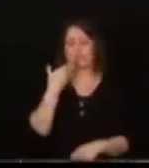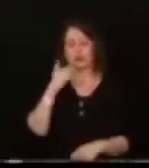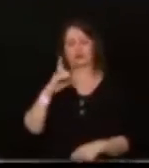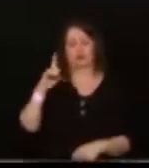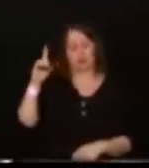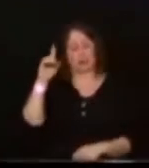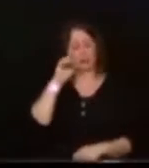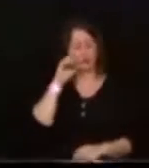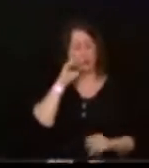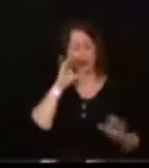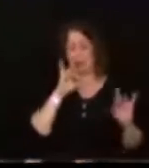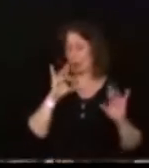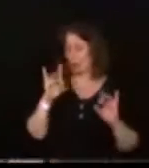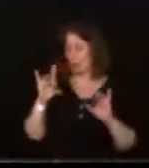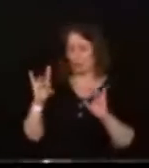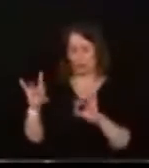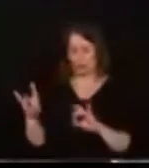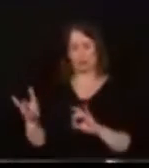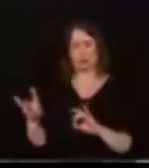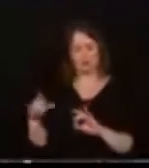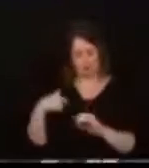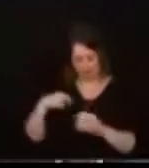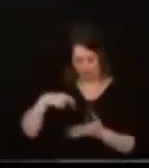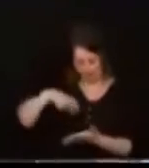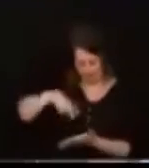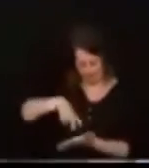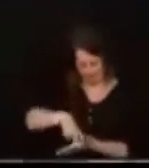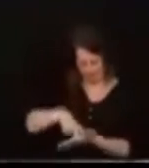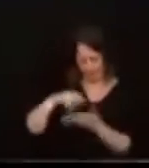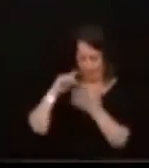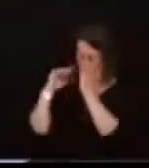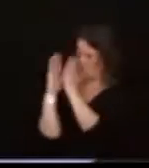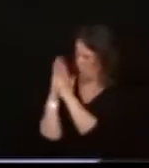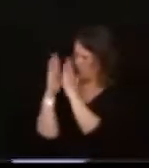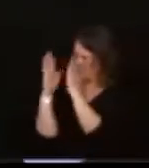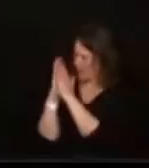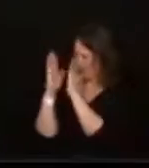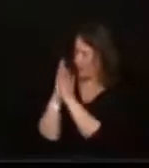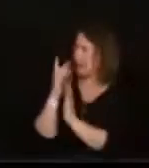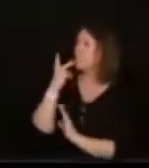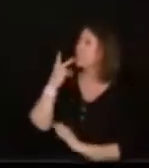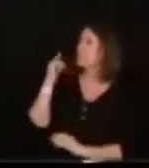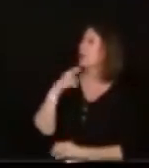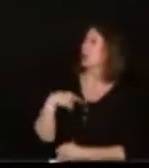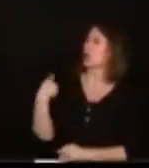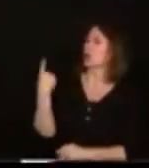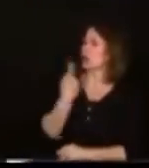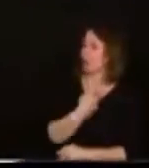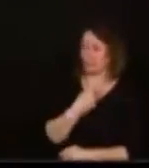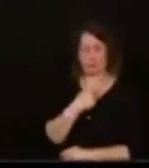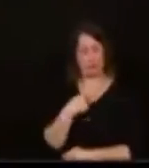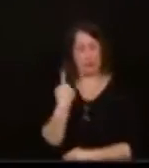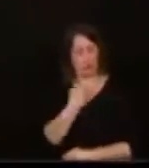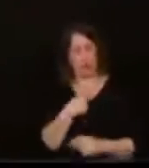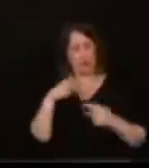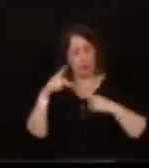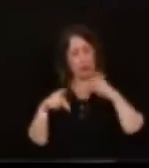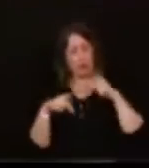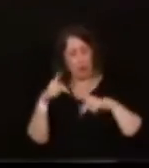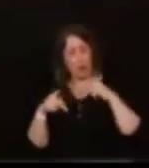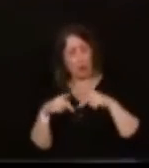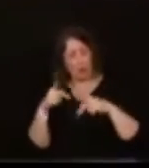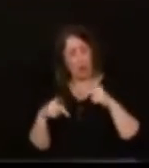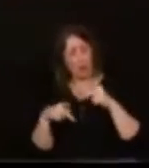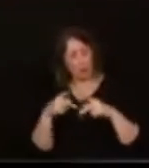dias, ao dobrar os joelhos e rezar o Pai Nosso, que o nosso povo, em